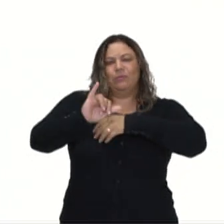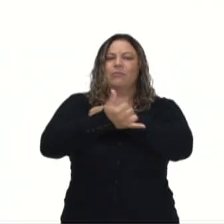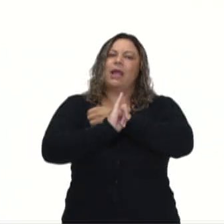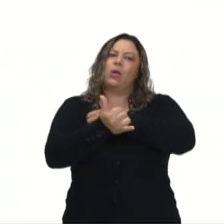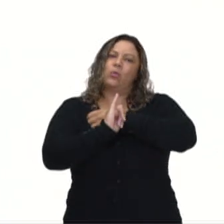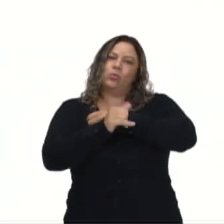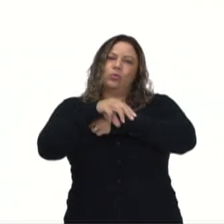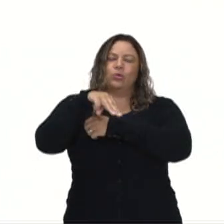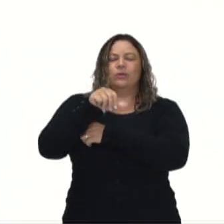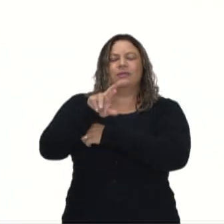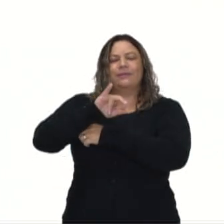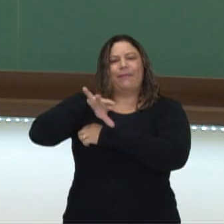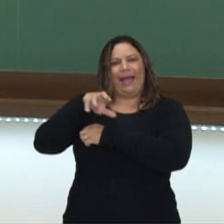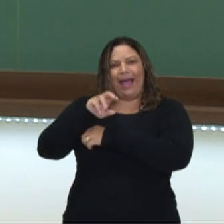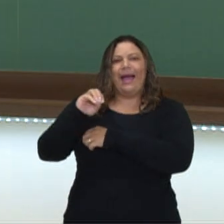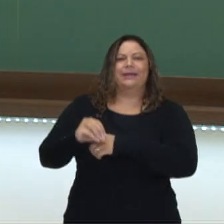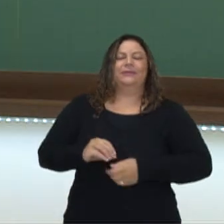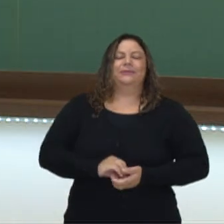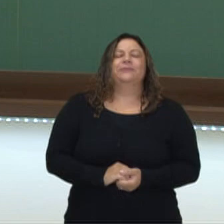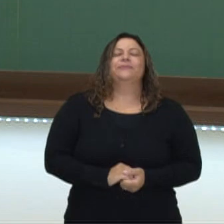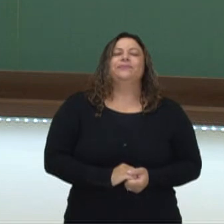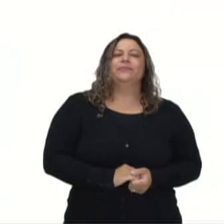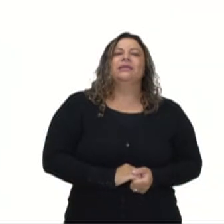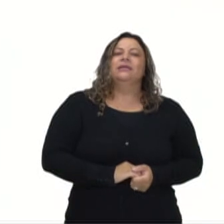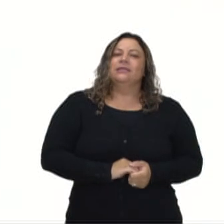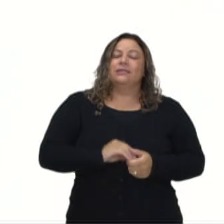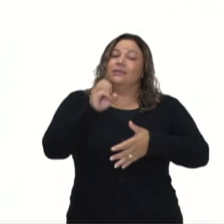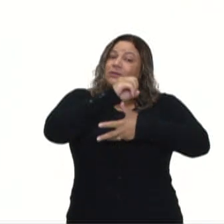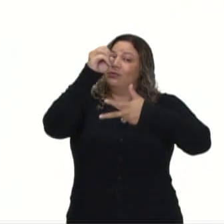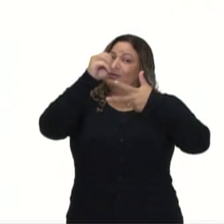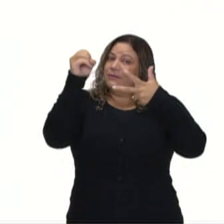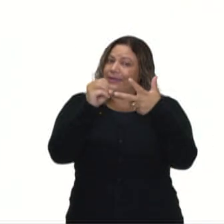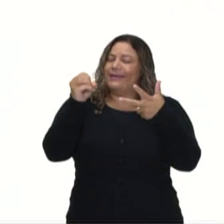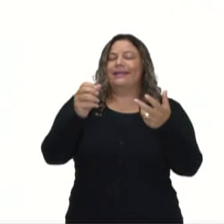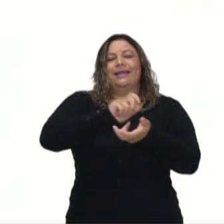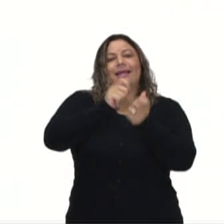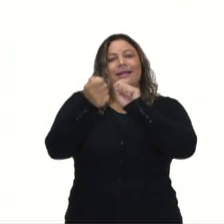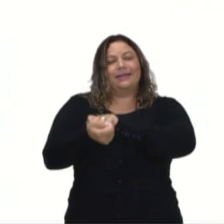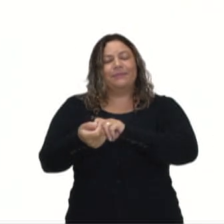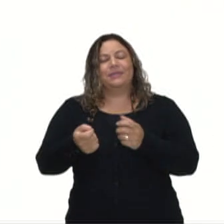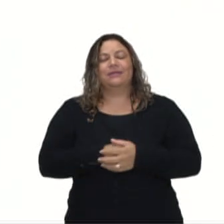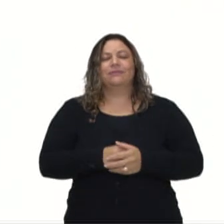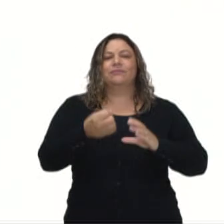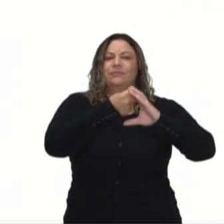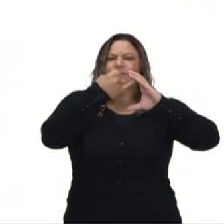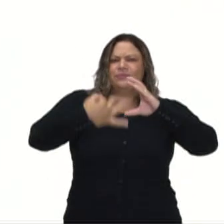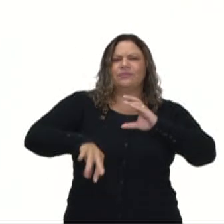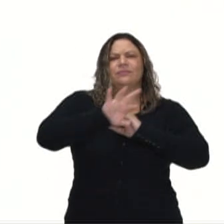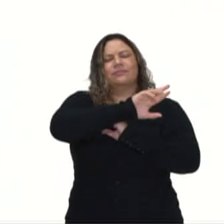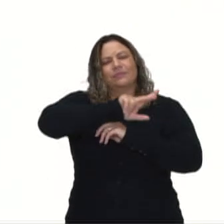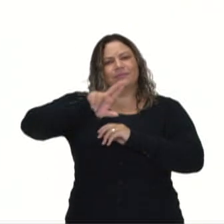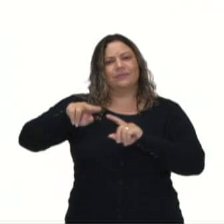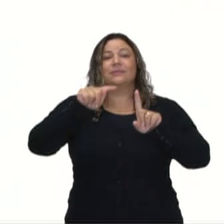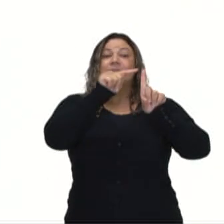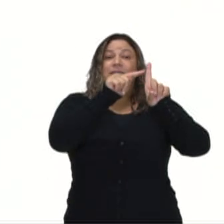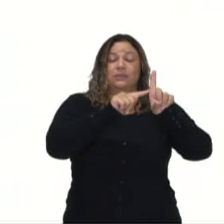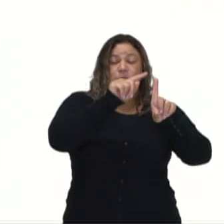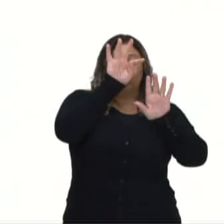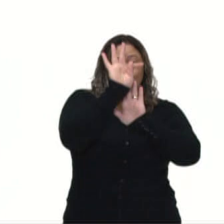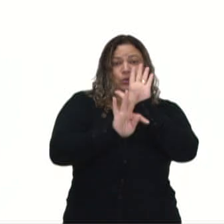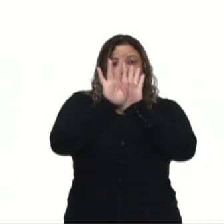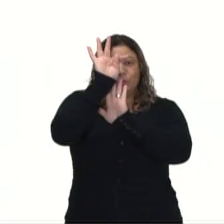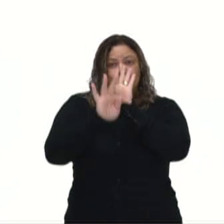um exercício do Enem adaptado. Compreendemos algumas características deste tipo de texto e a